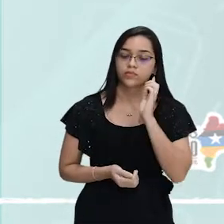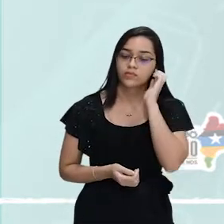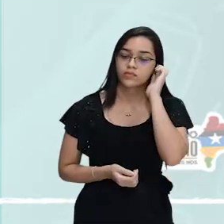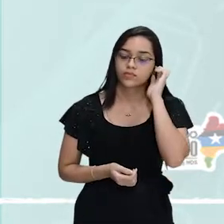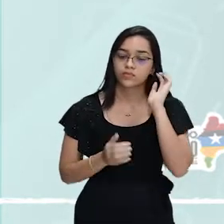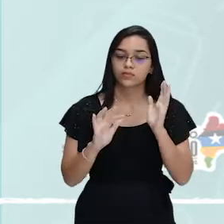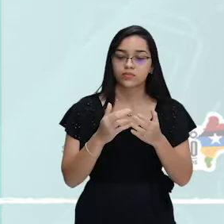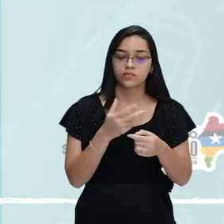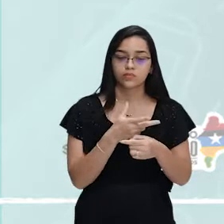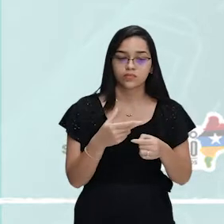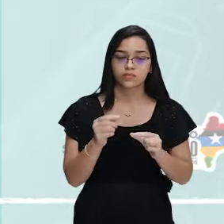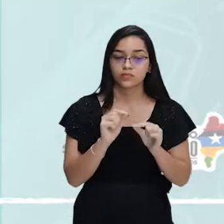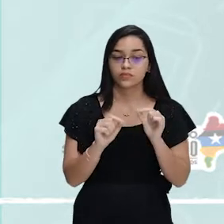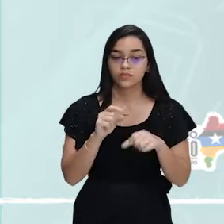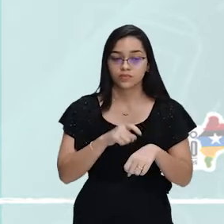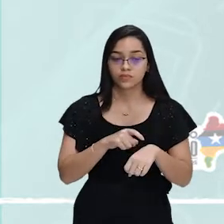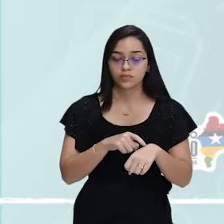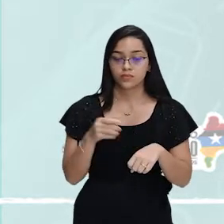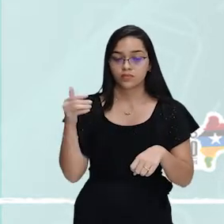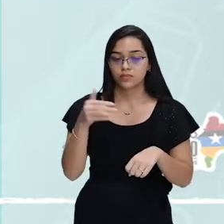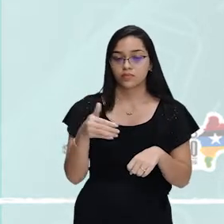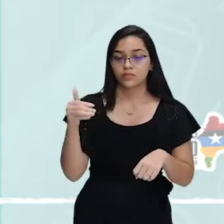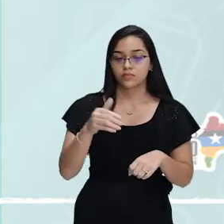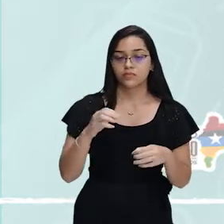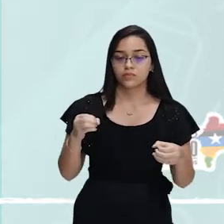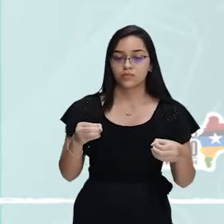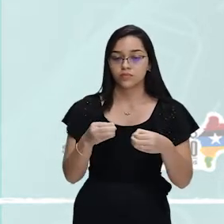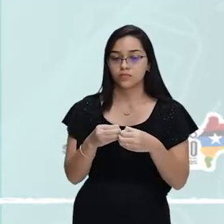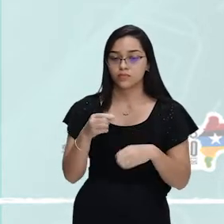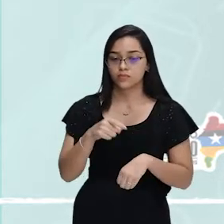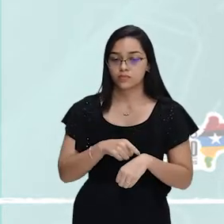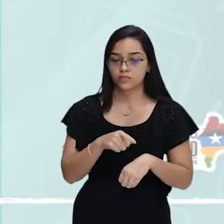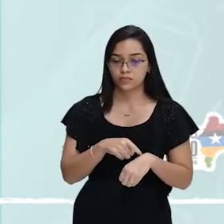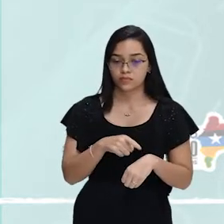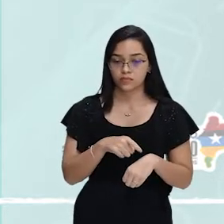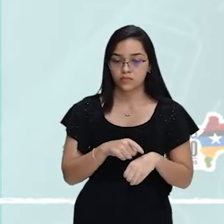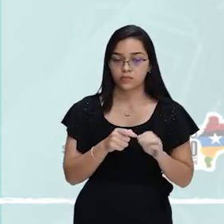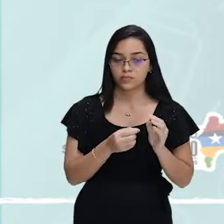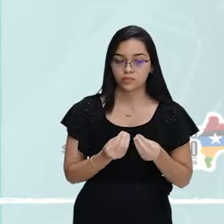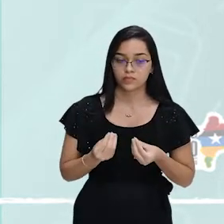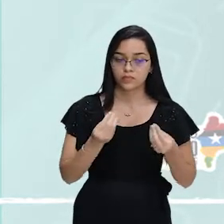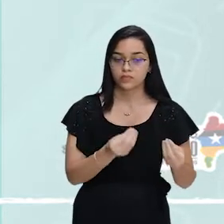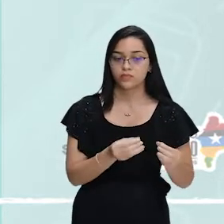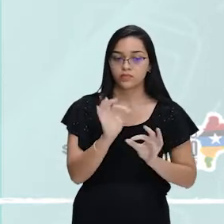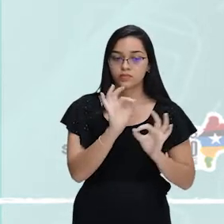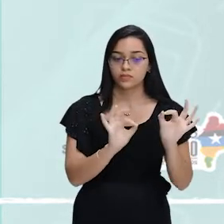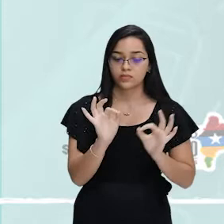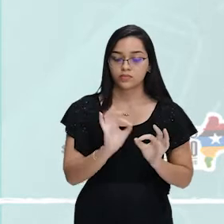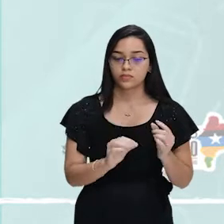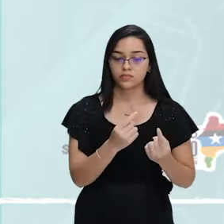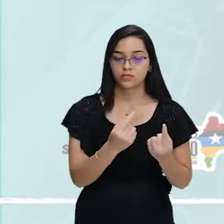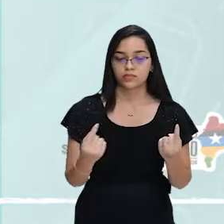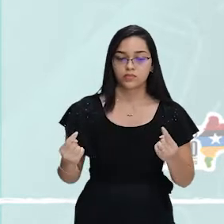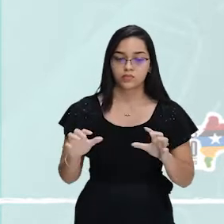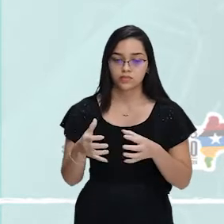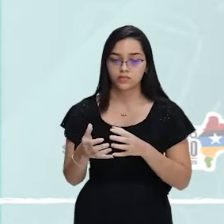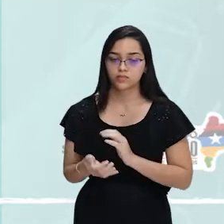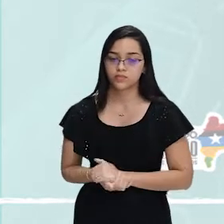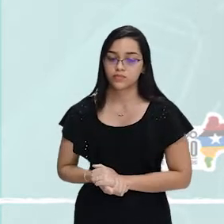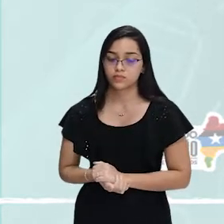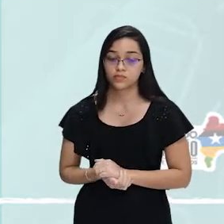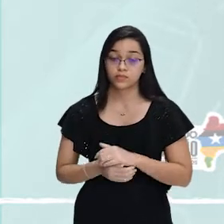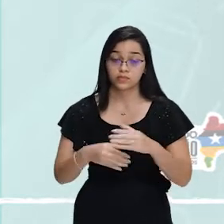equipe campeã é aquela em que o tempo dos participantes mais se aproxima do tempo fornecido pelos organizadores em cada